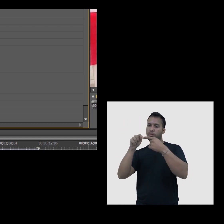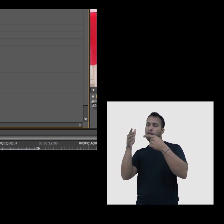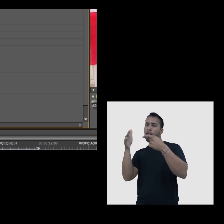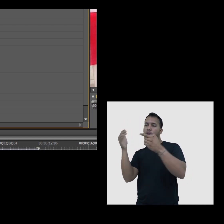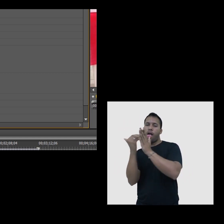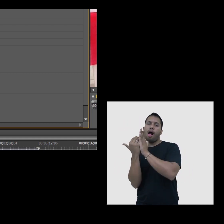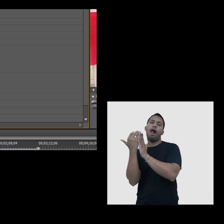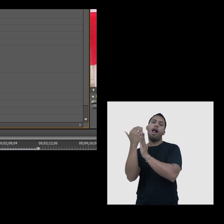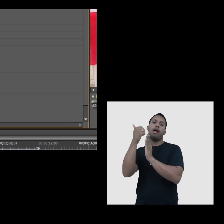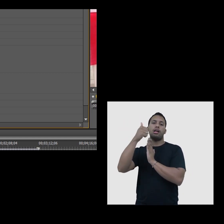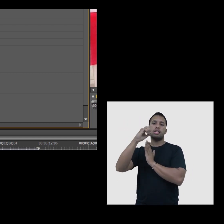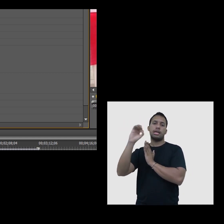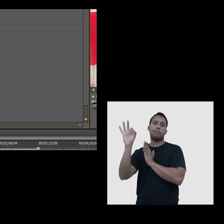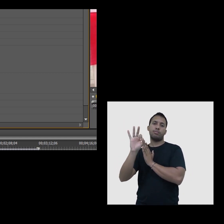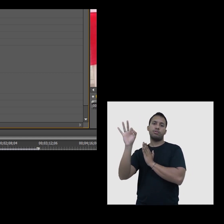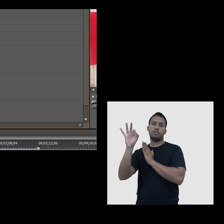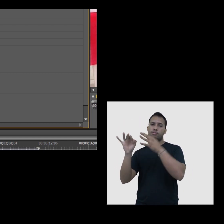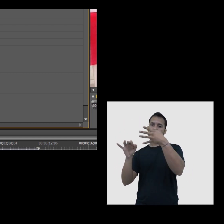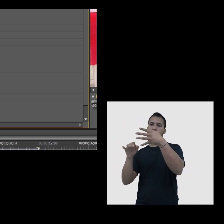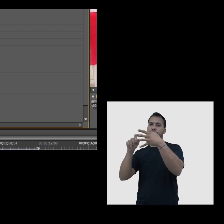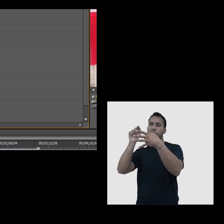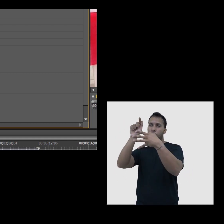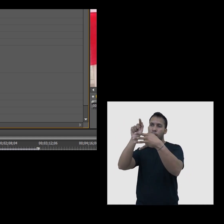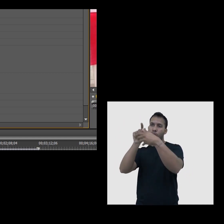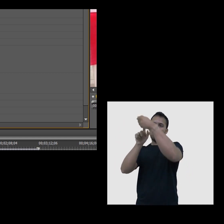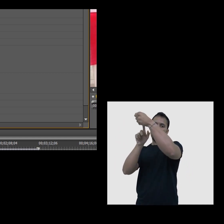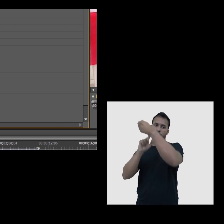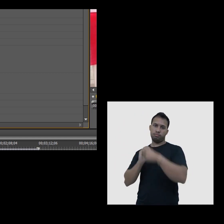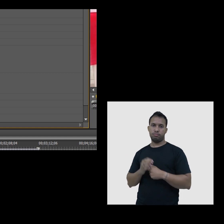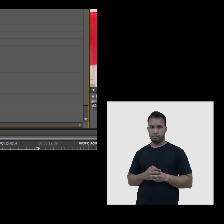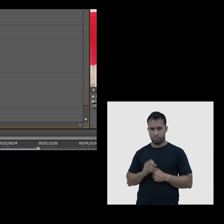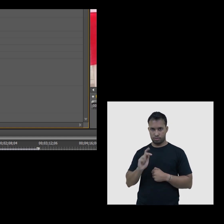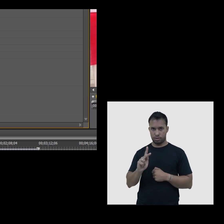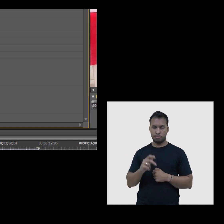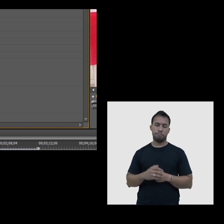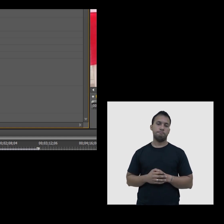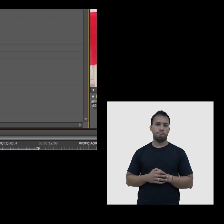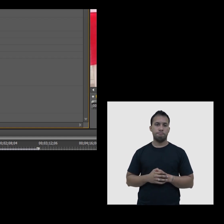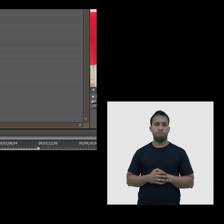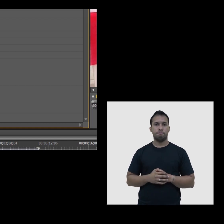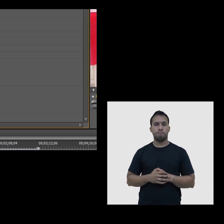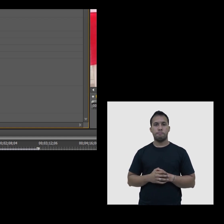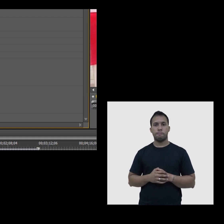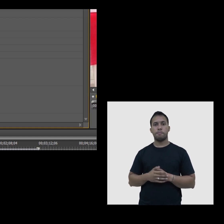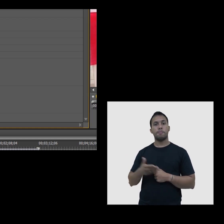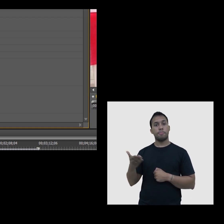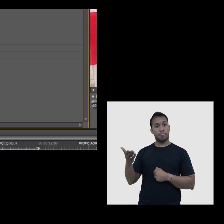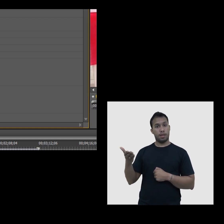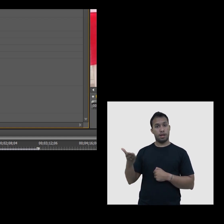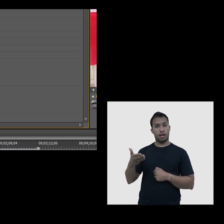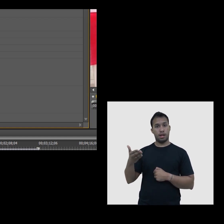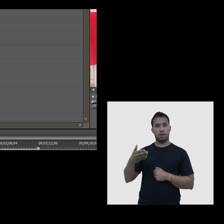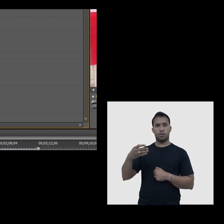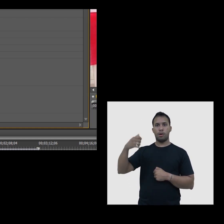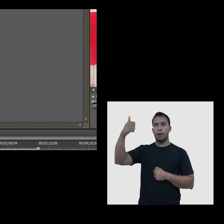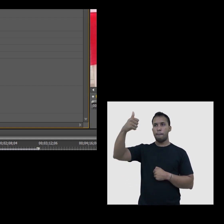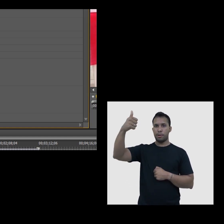eu jogo logo o contraste para 100%. Eu fecho a pastinha. E vamos aqui na primeira